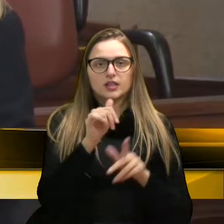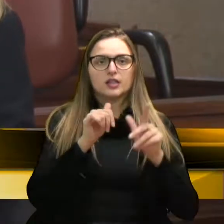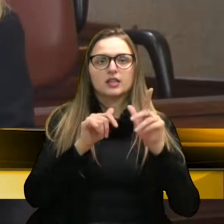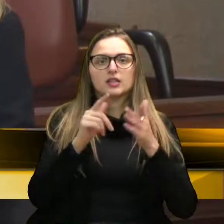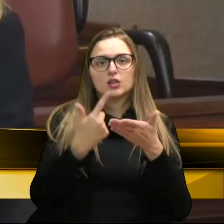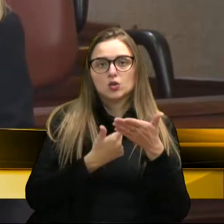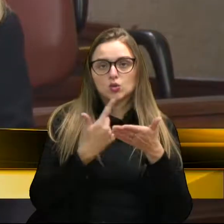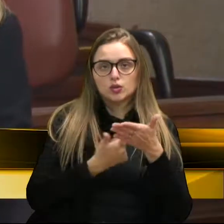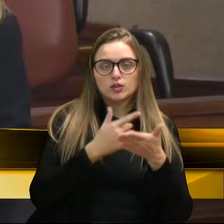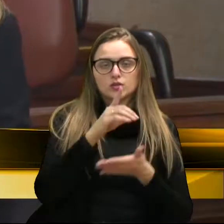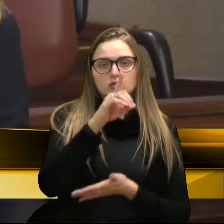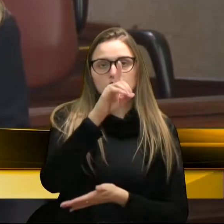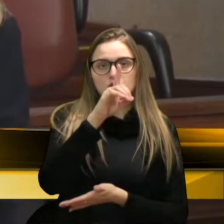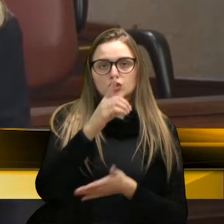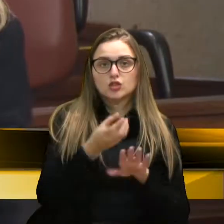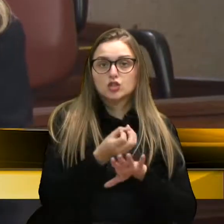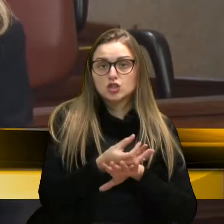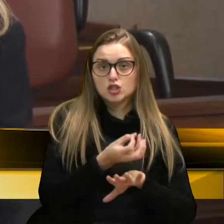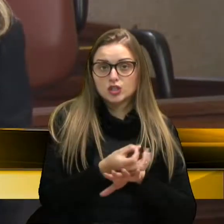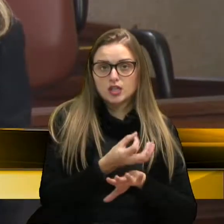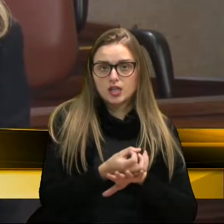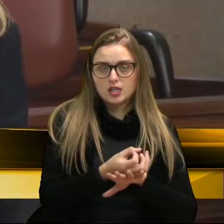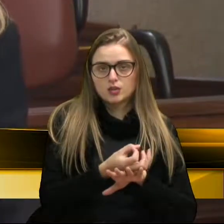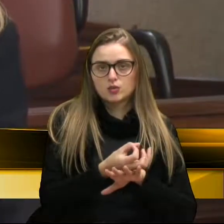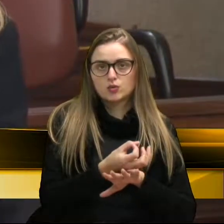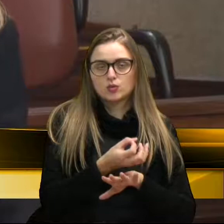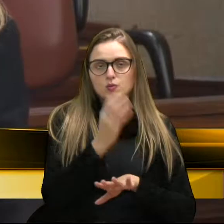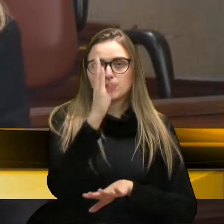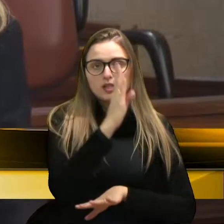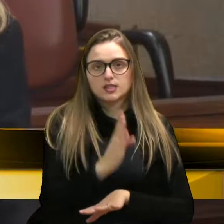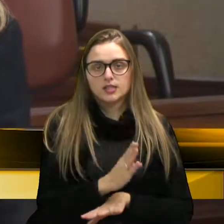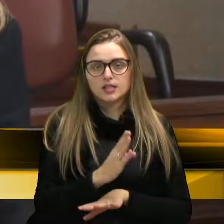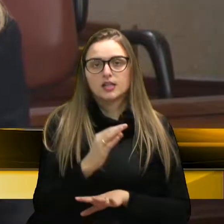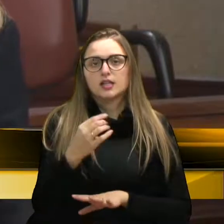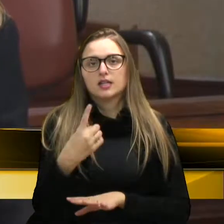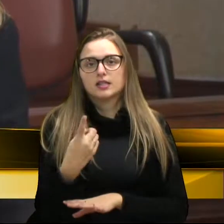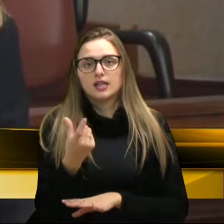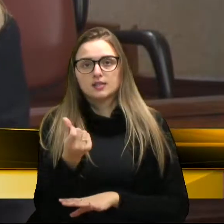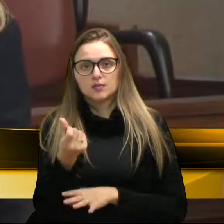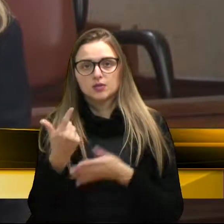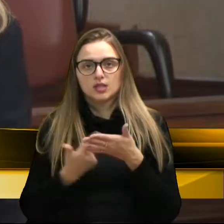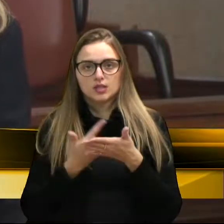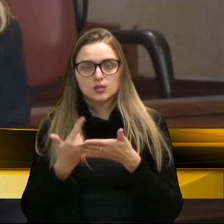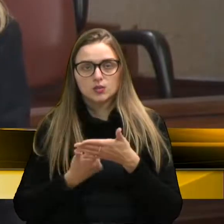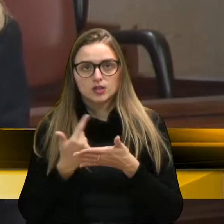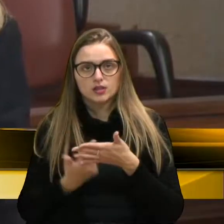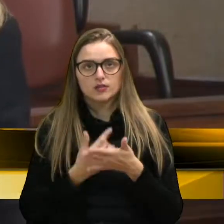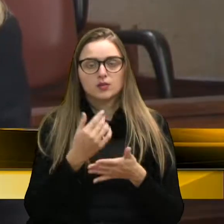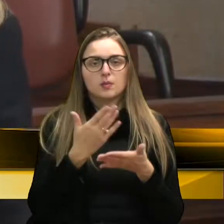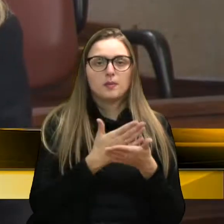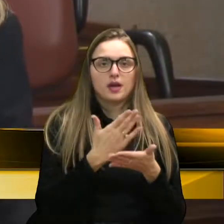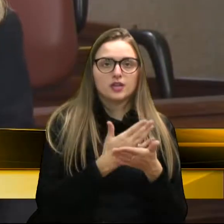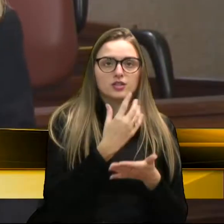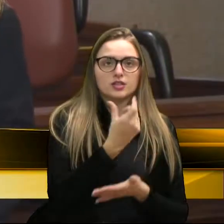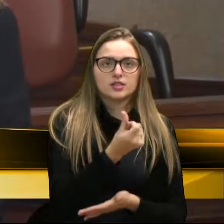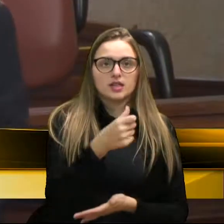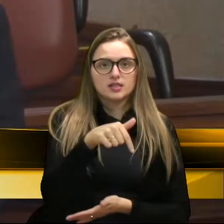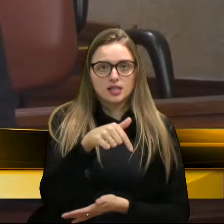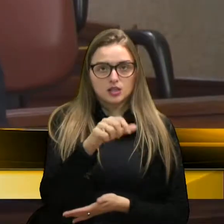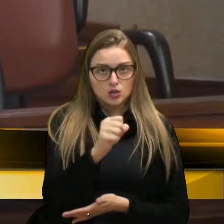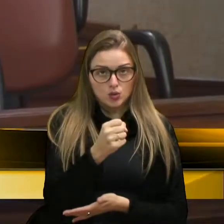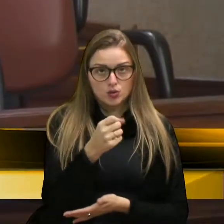Direito Municipal Brasileiro, 16ª edição, páginas 678 e 679,